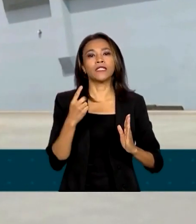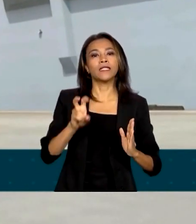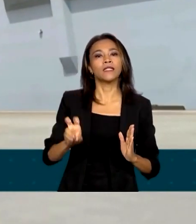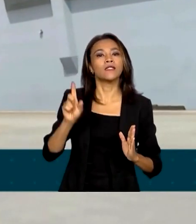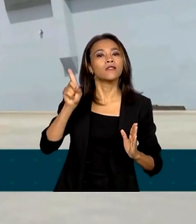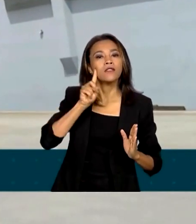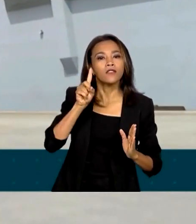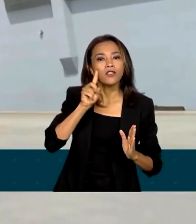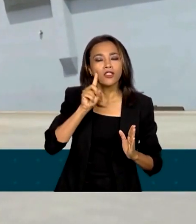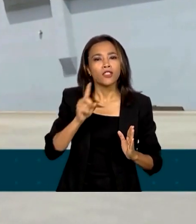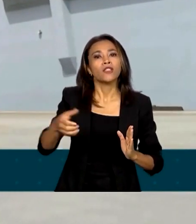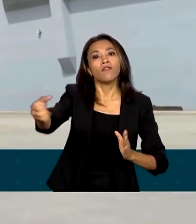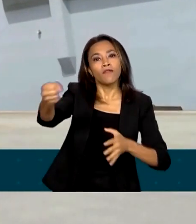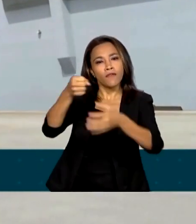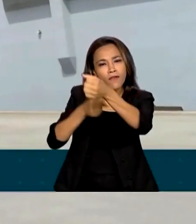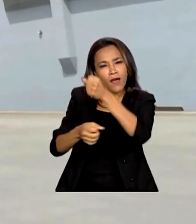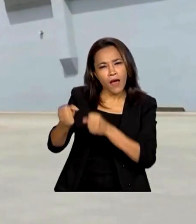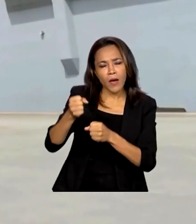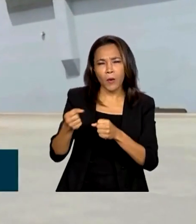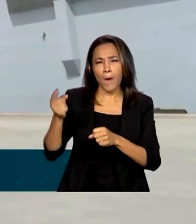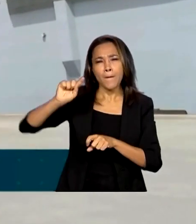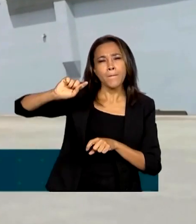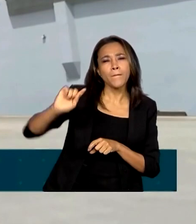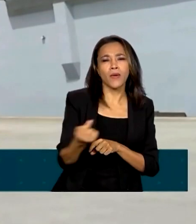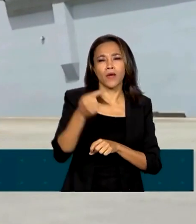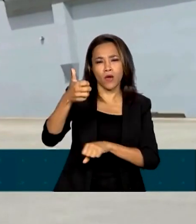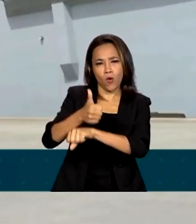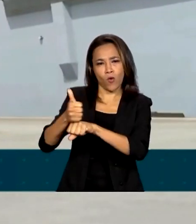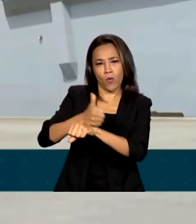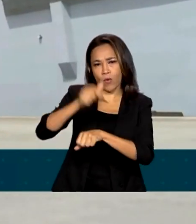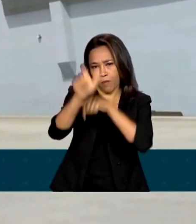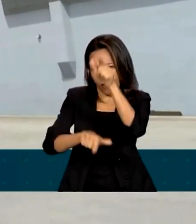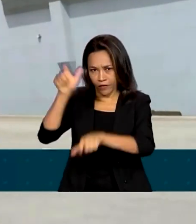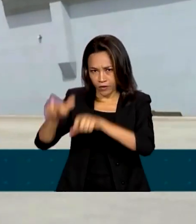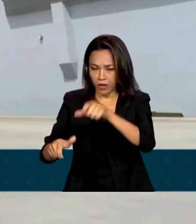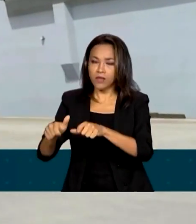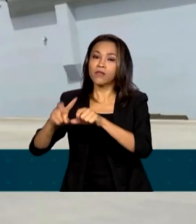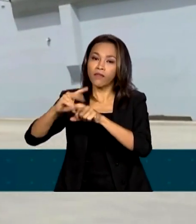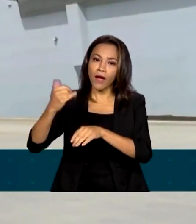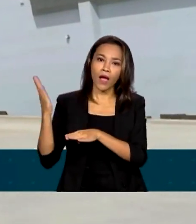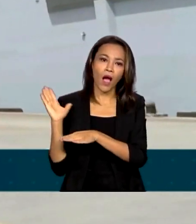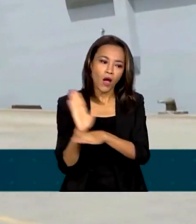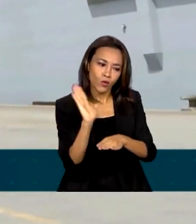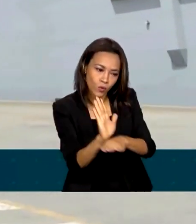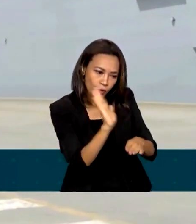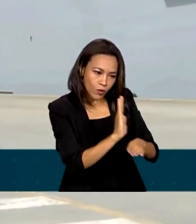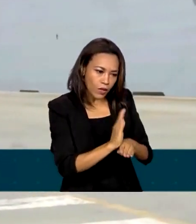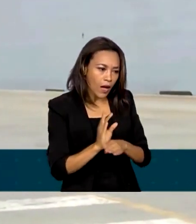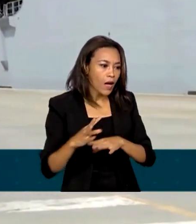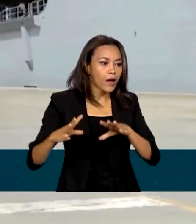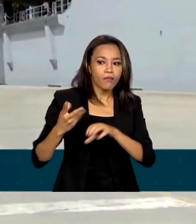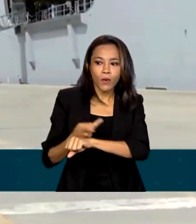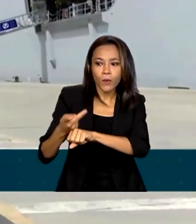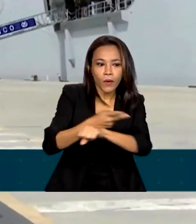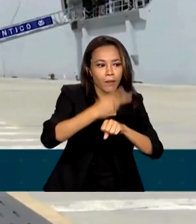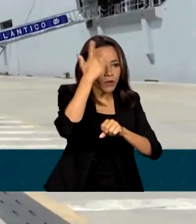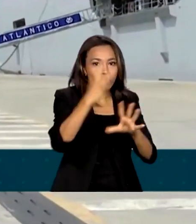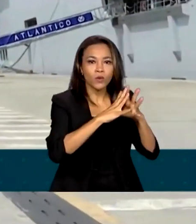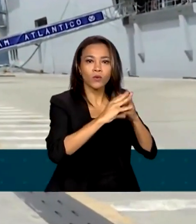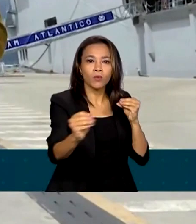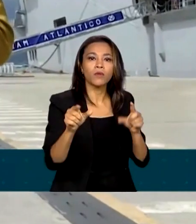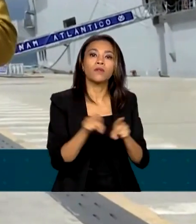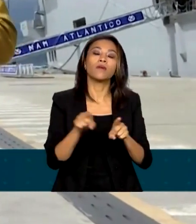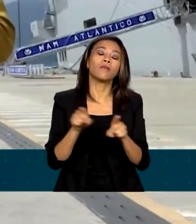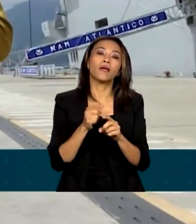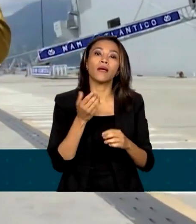ele vieram cerca de 1.000 profissionais que vão auxiliar nas buscas de desaparecidos e também no